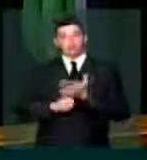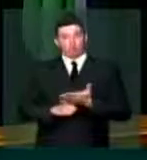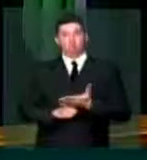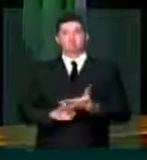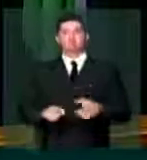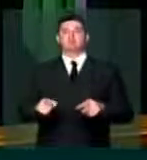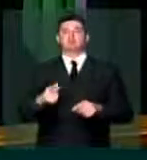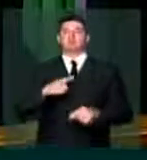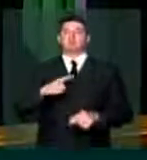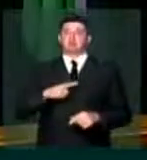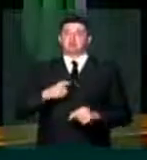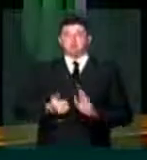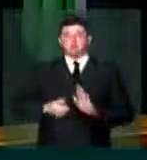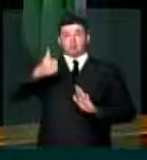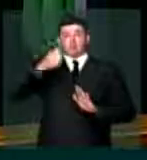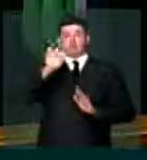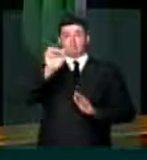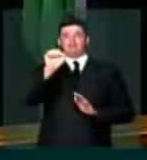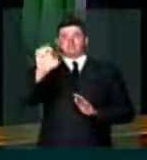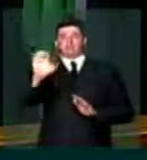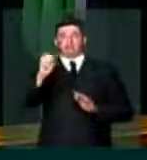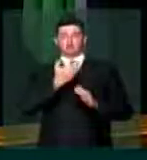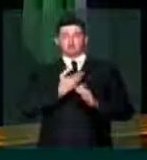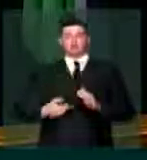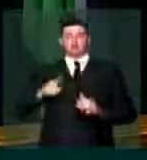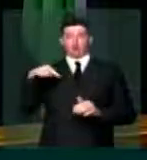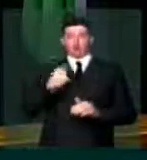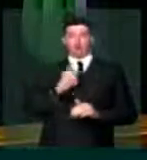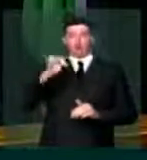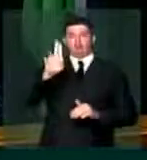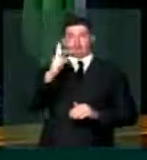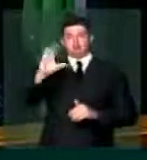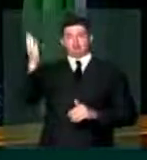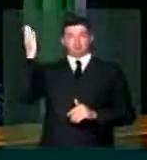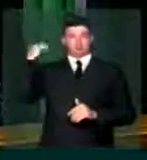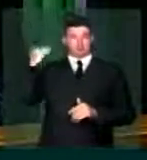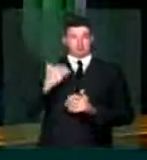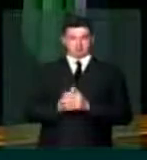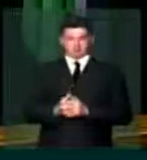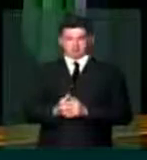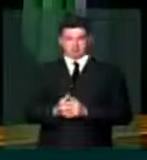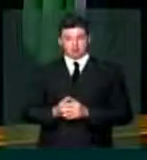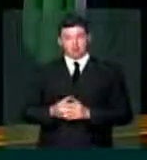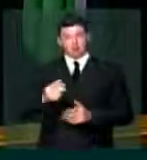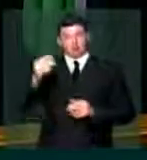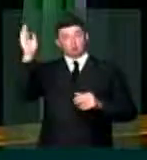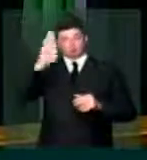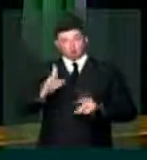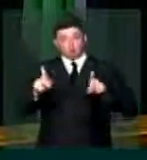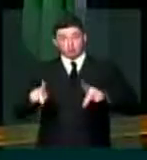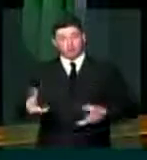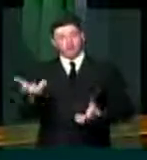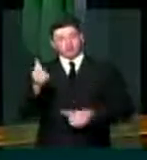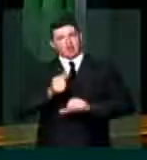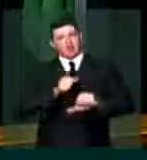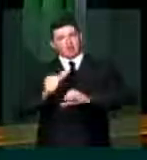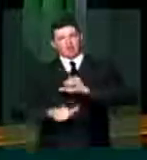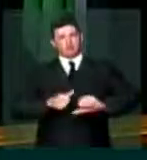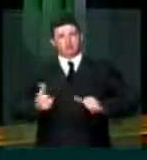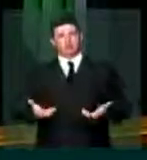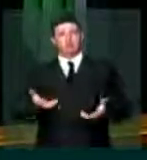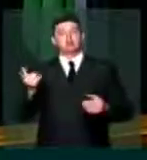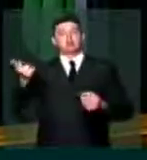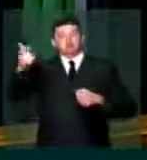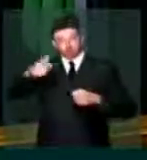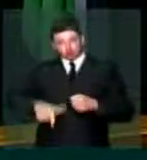que teve na primeira fase do nosso governo, o presidente Fernando Henrique Cardoso. Os brasileiros querem mudança, querem